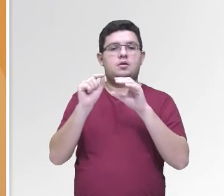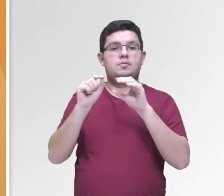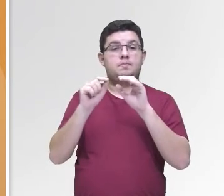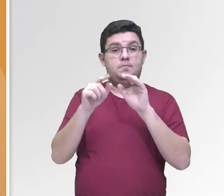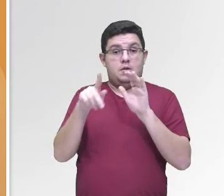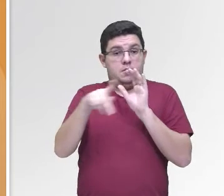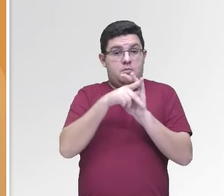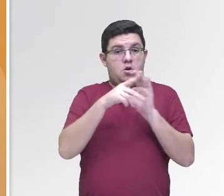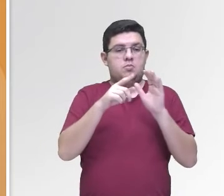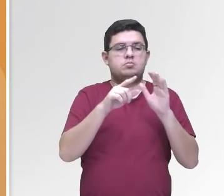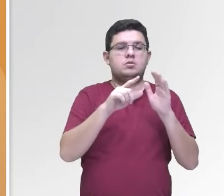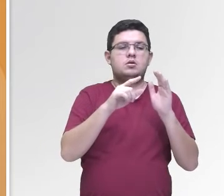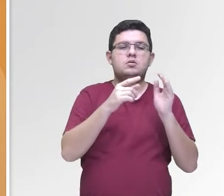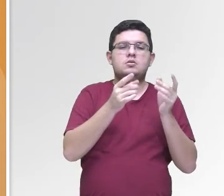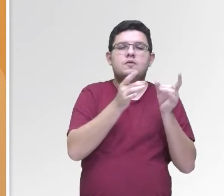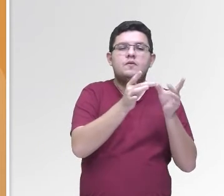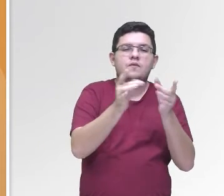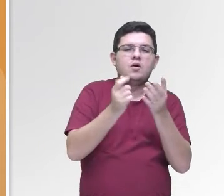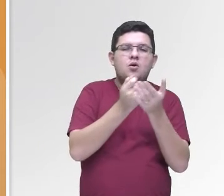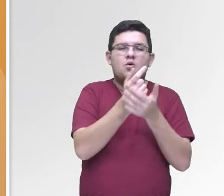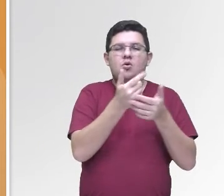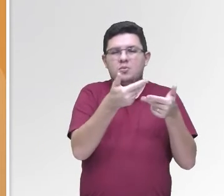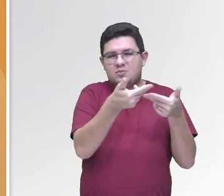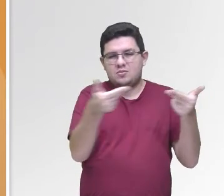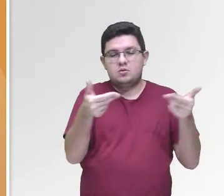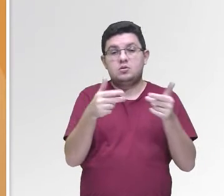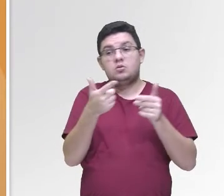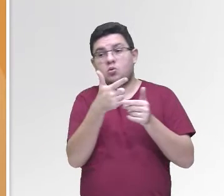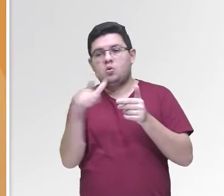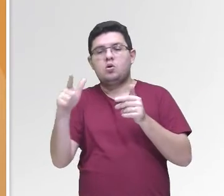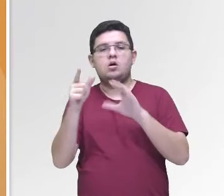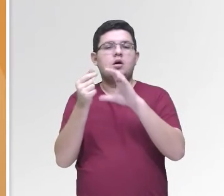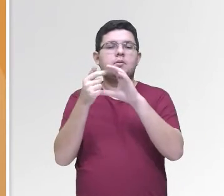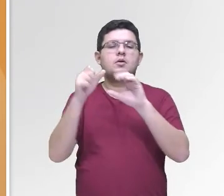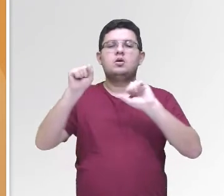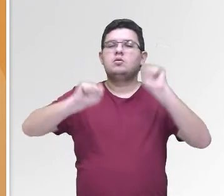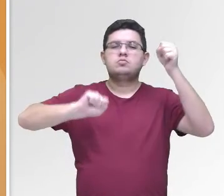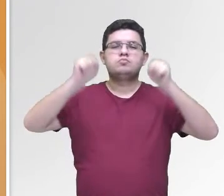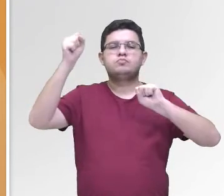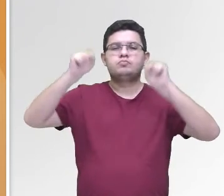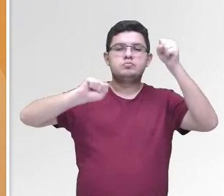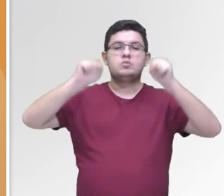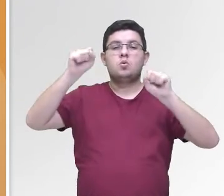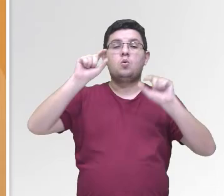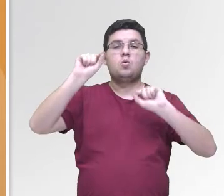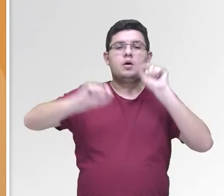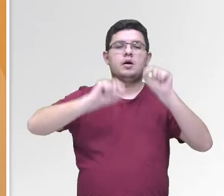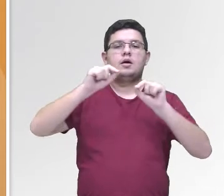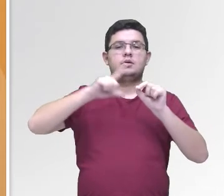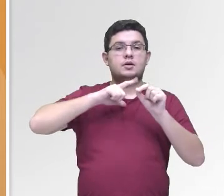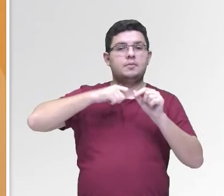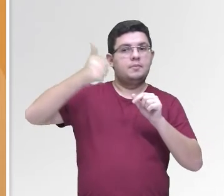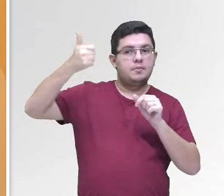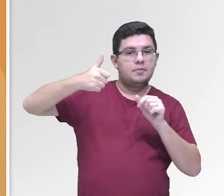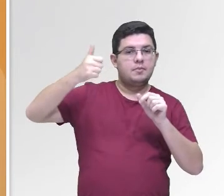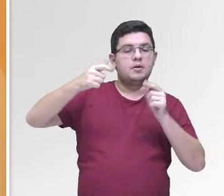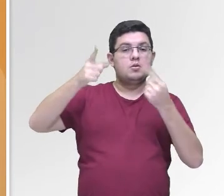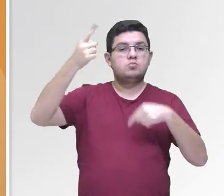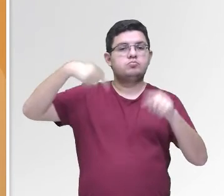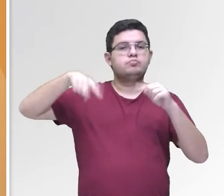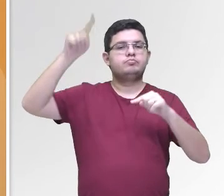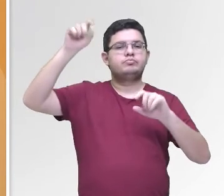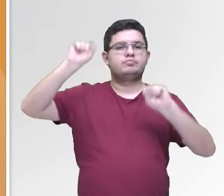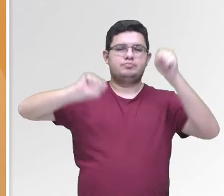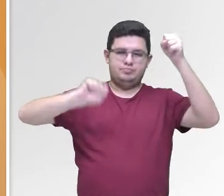das grandes navegações, e depois vimos o capitalismo industrial, marcado aí pela primeira revolução industrial. Agora